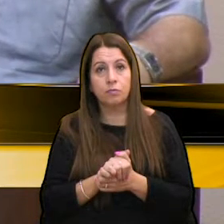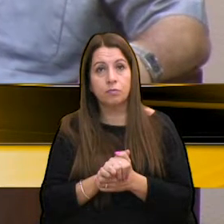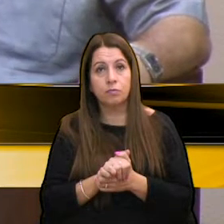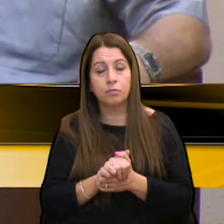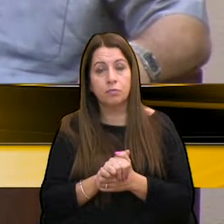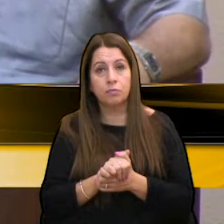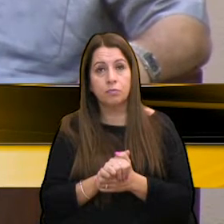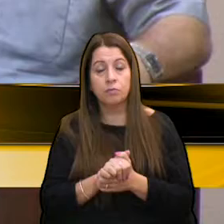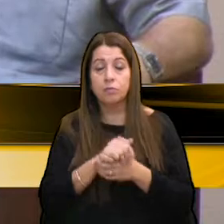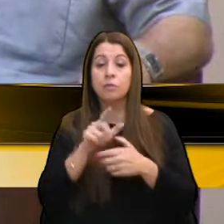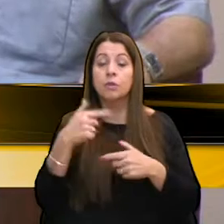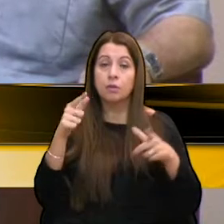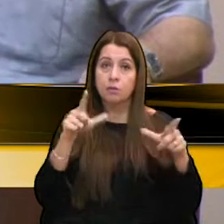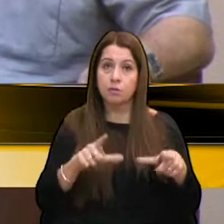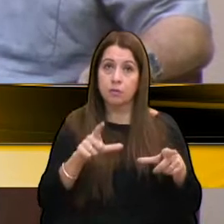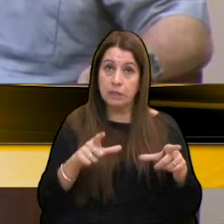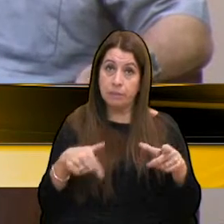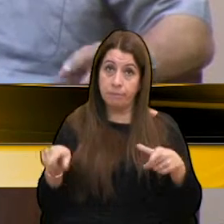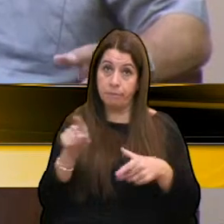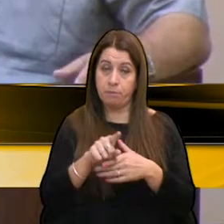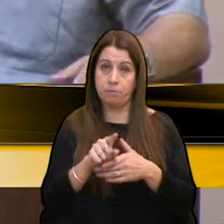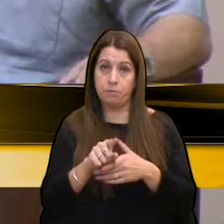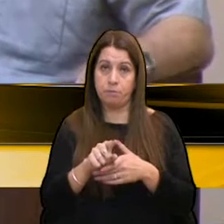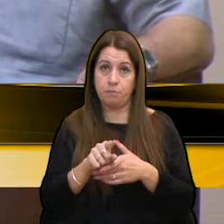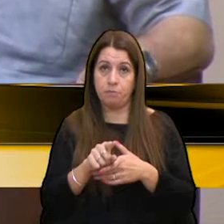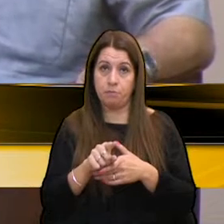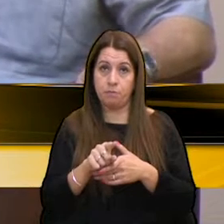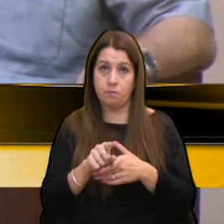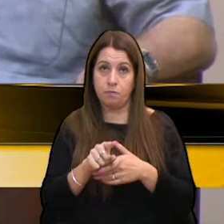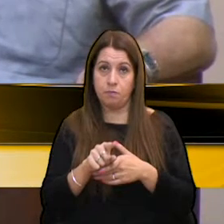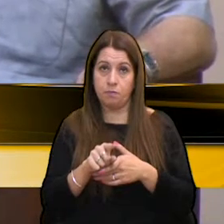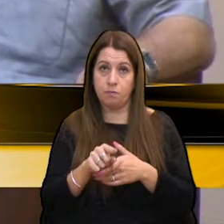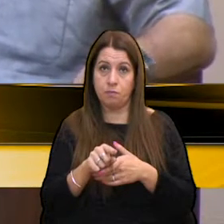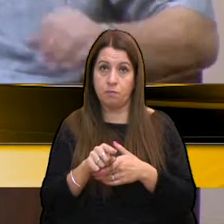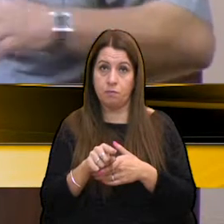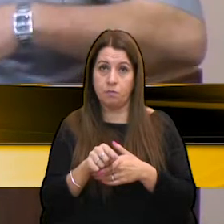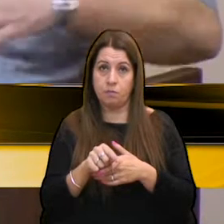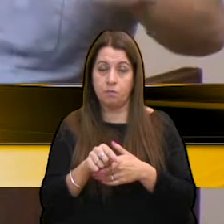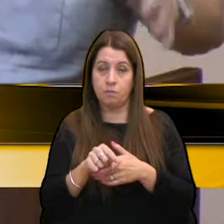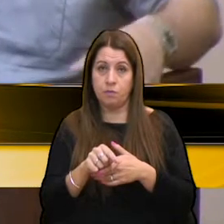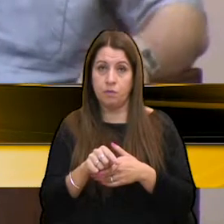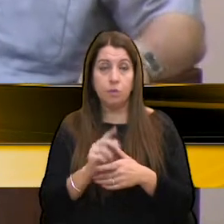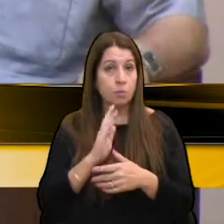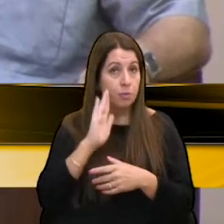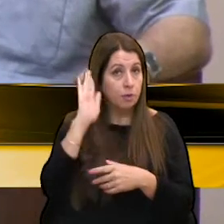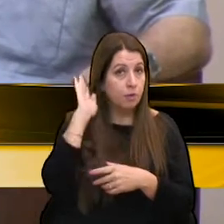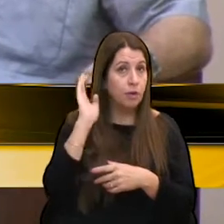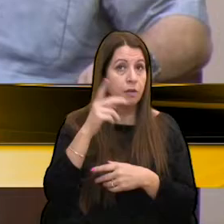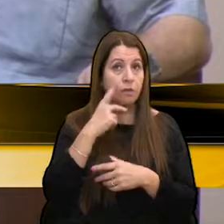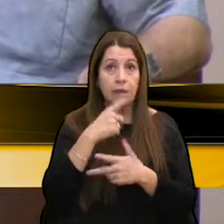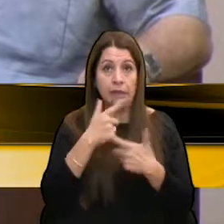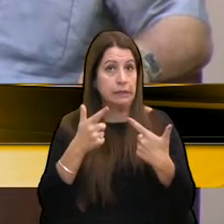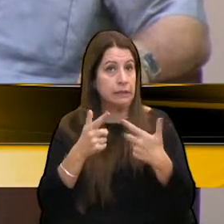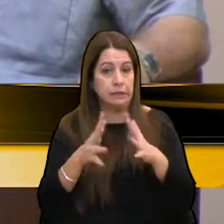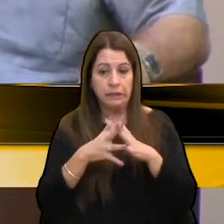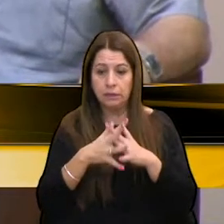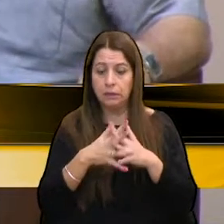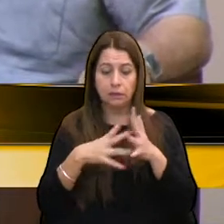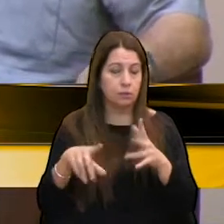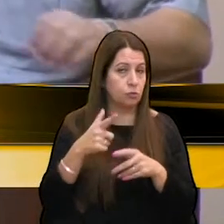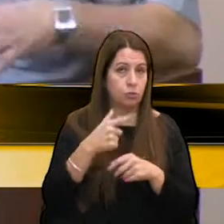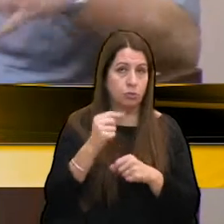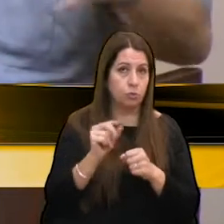aquele espaço, o nosso gestor, disse que ali era um demônio, não dava para ser ocupado,